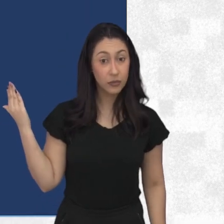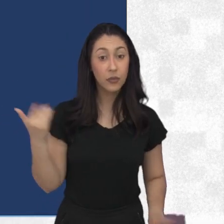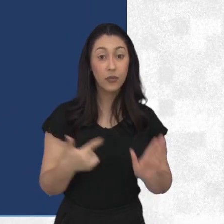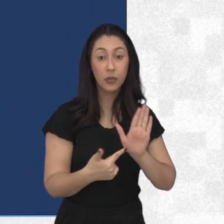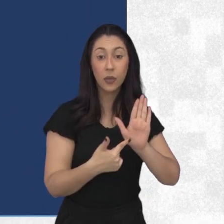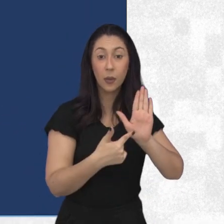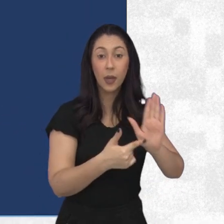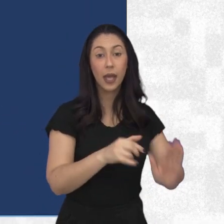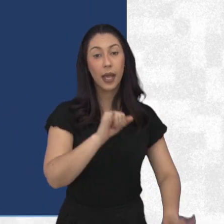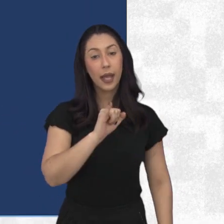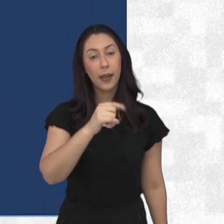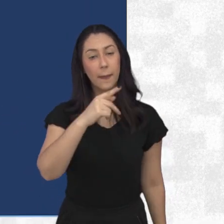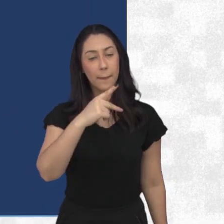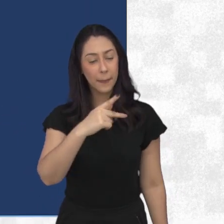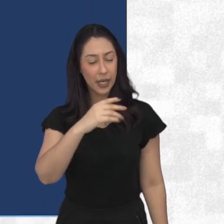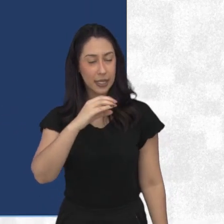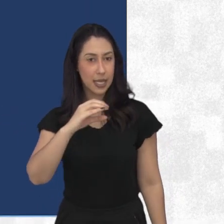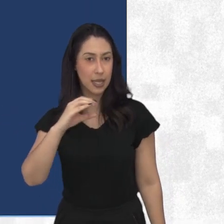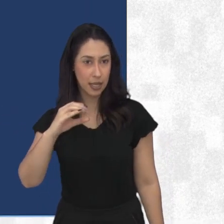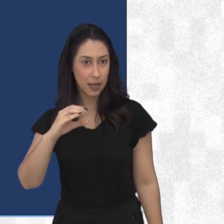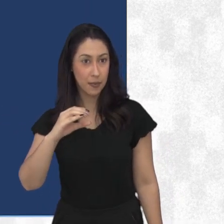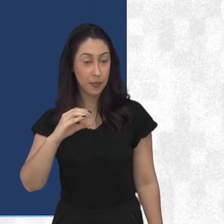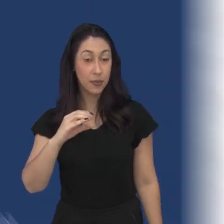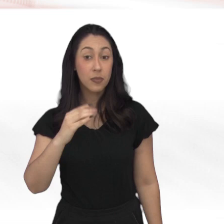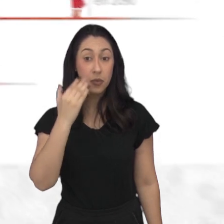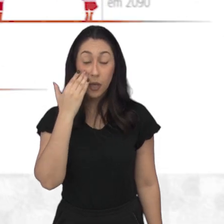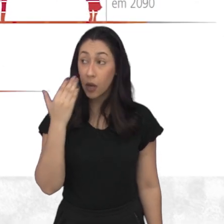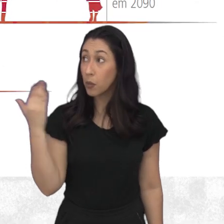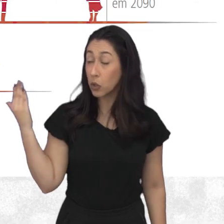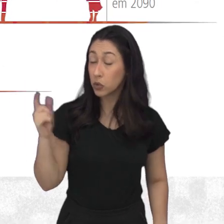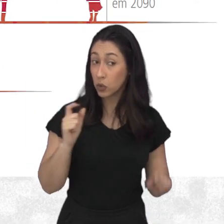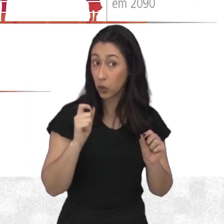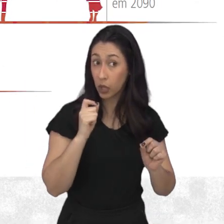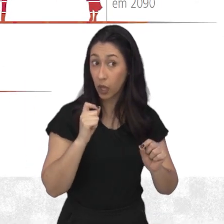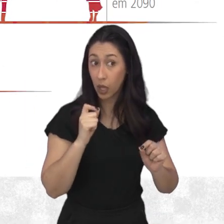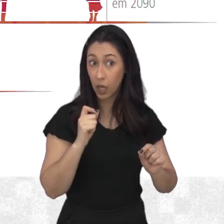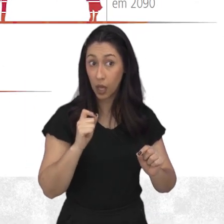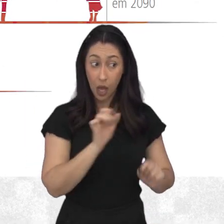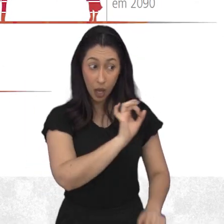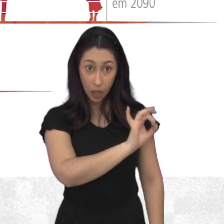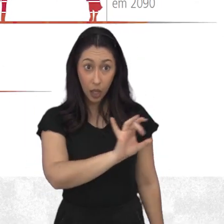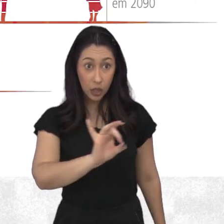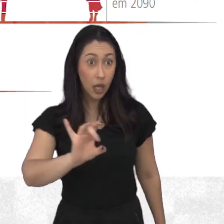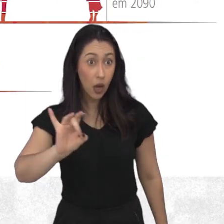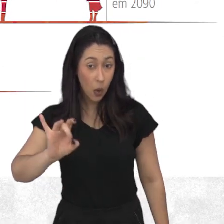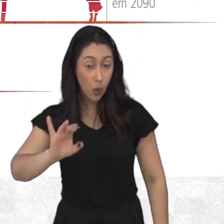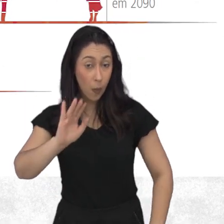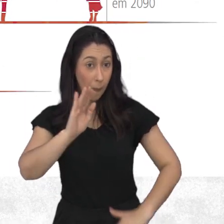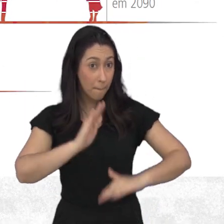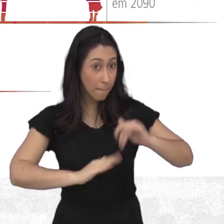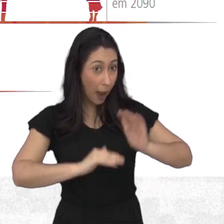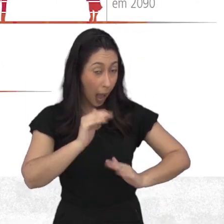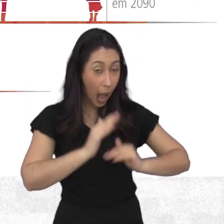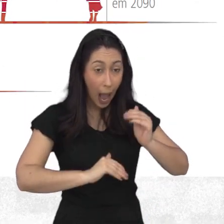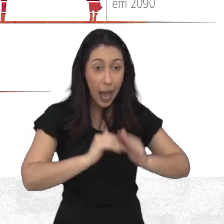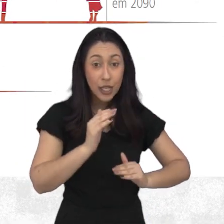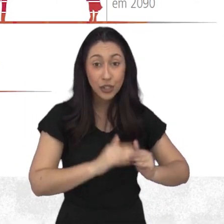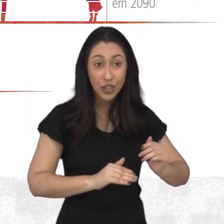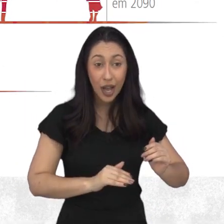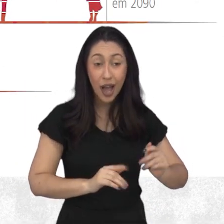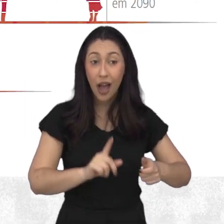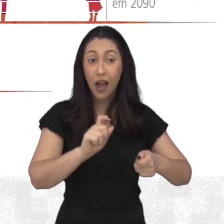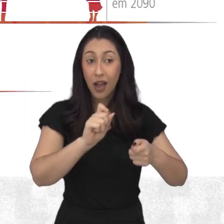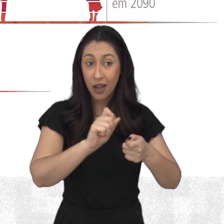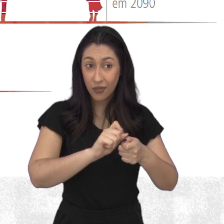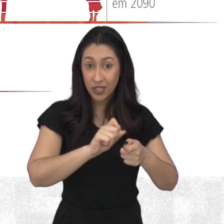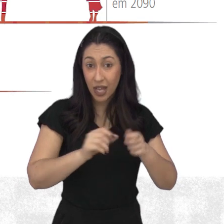painel intergovernamental de mudanças climáticas da ONU, mostra que as atividades humanas provocaram entre